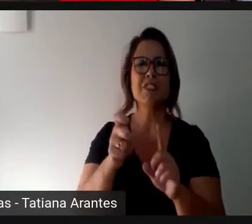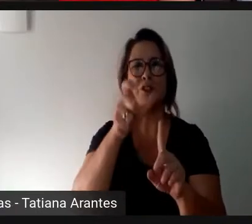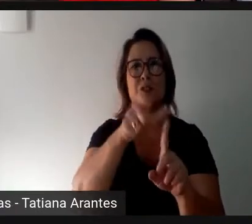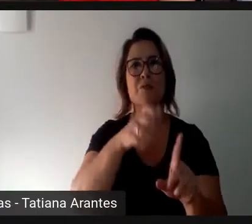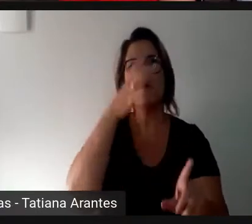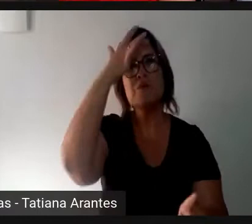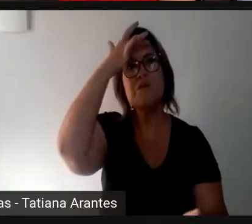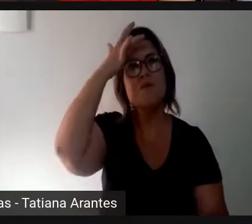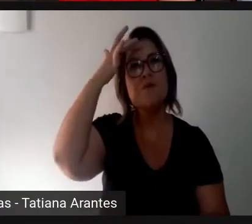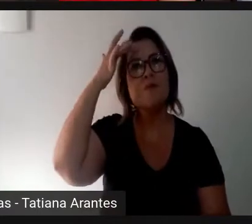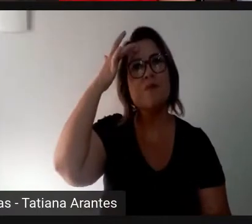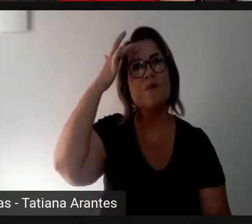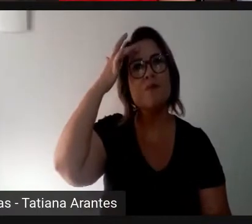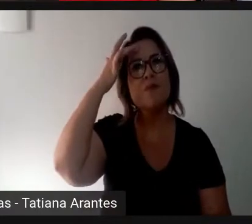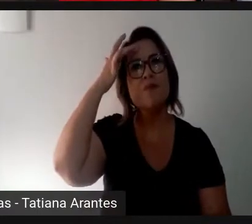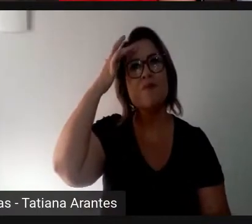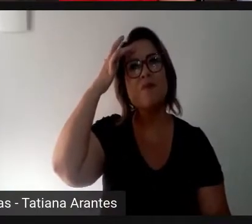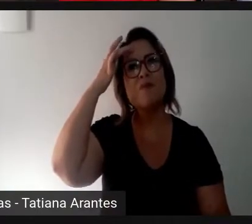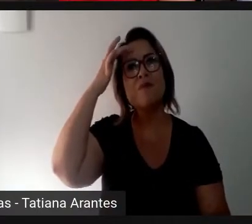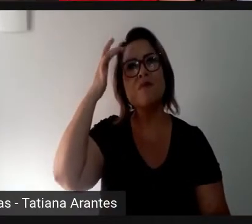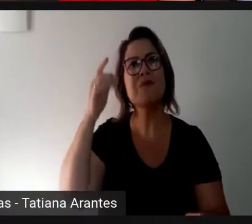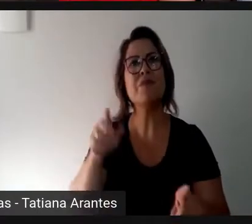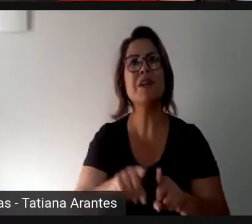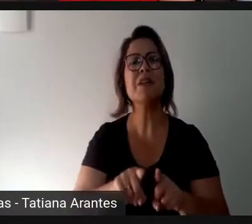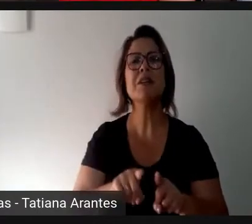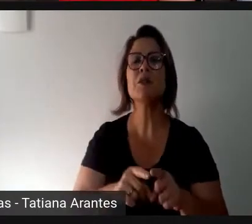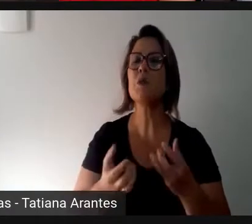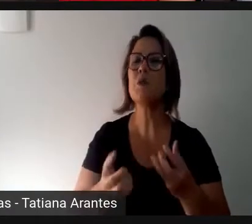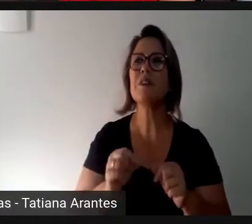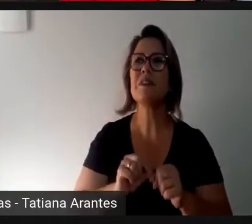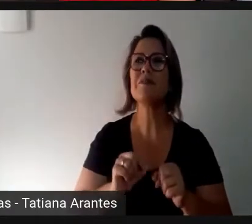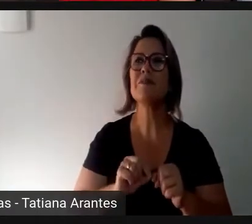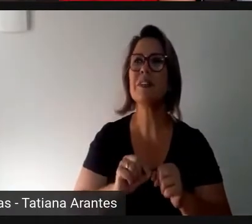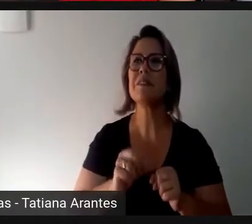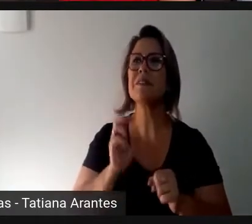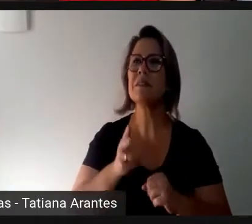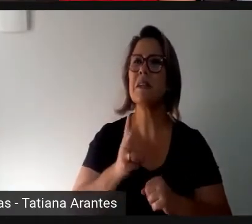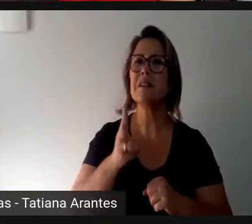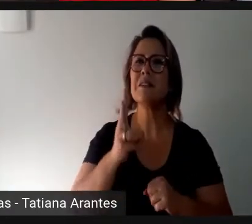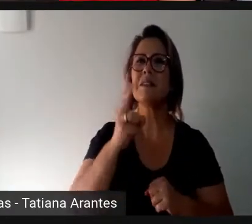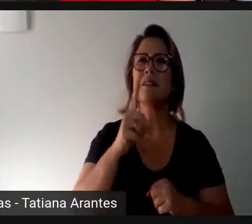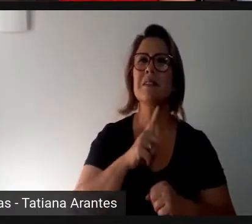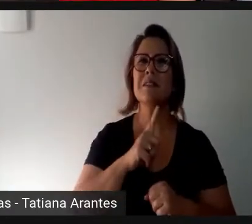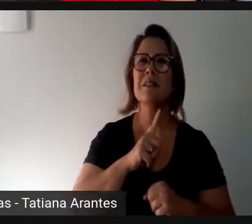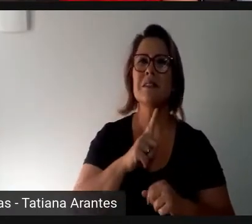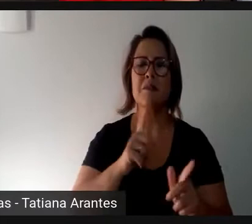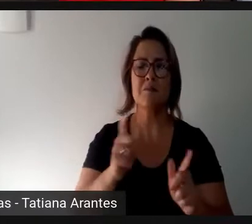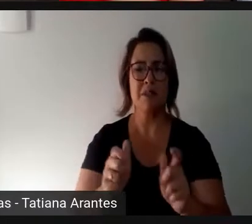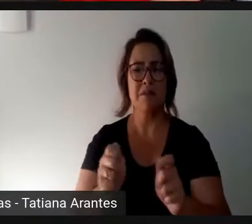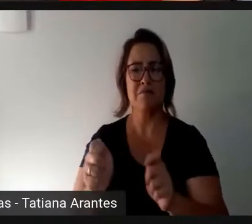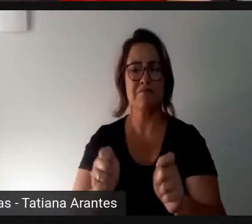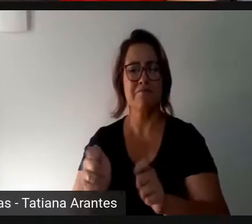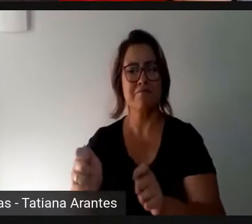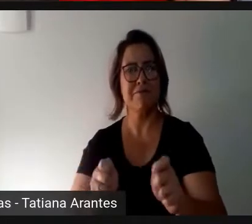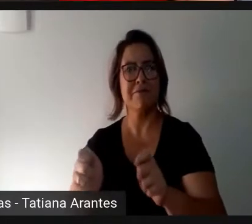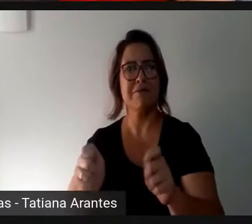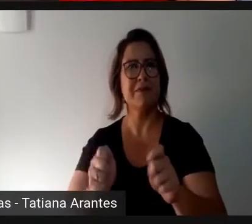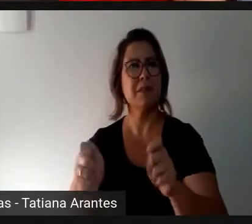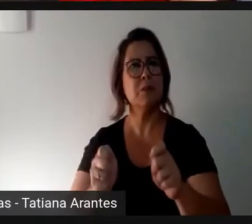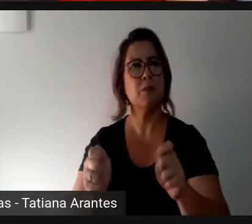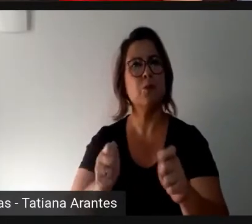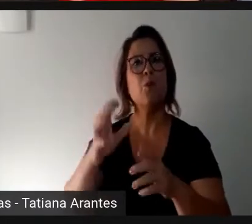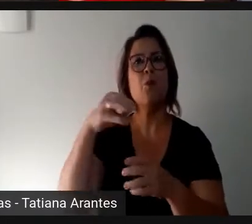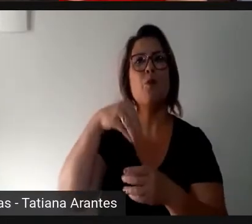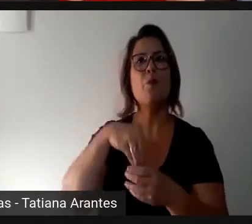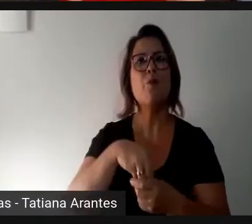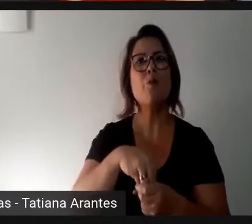mais conservadora faz isso que você colocou, Marins. Olha, a gente sempre teve no setor público controle interno, a gente tem o princípio da legalidade, não é